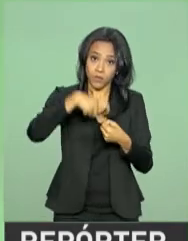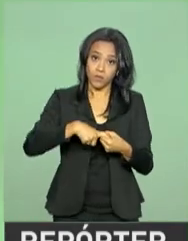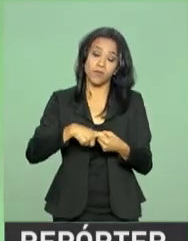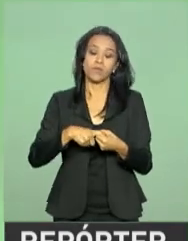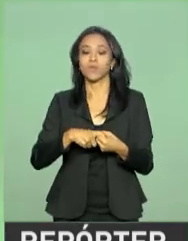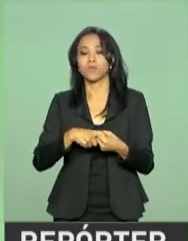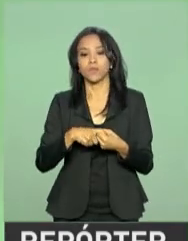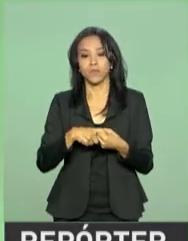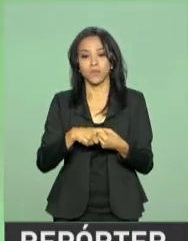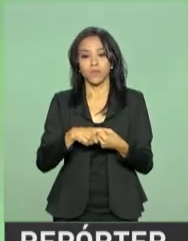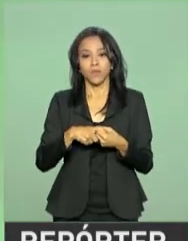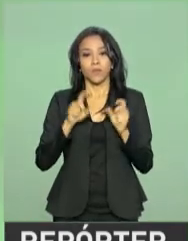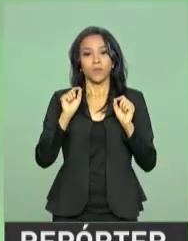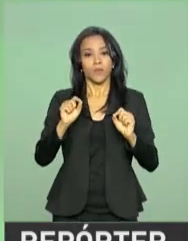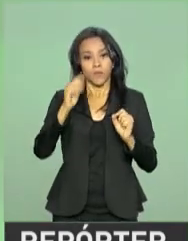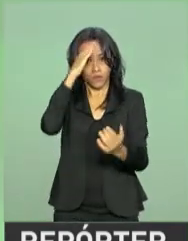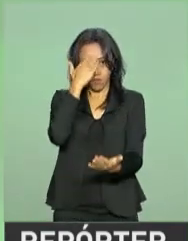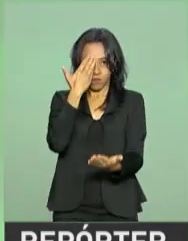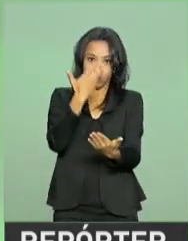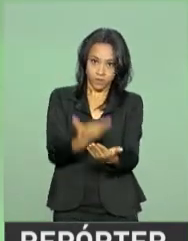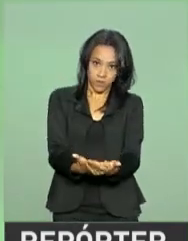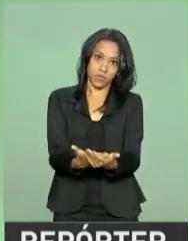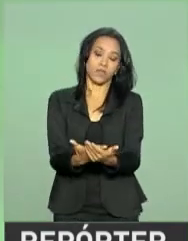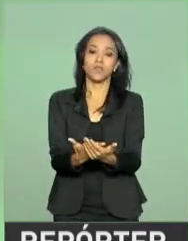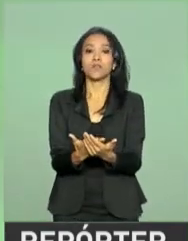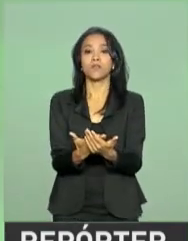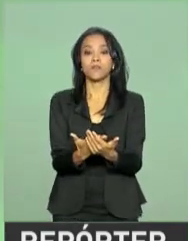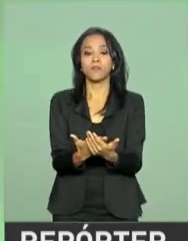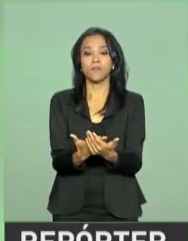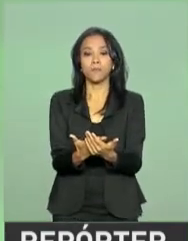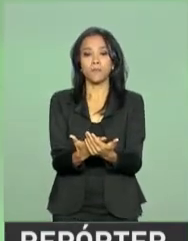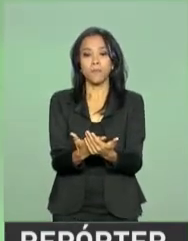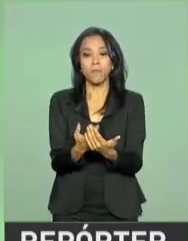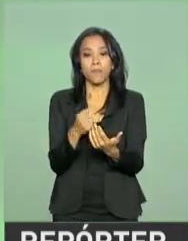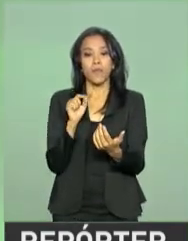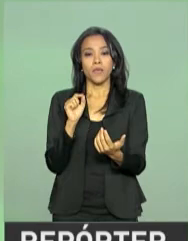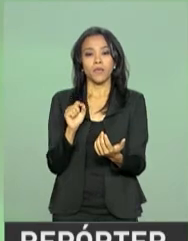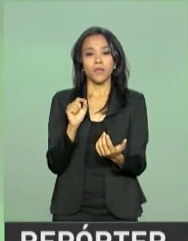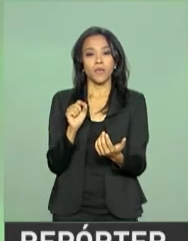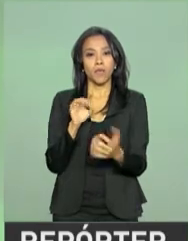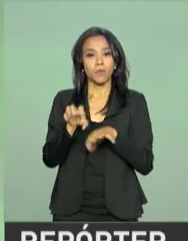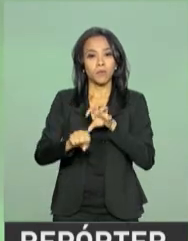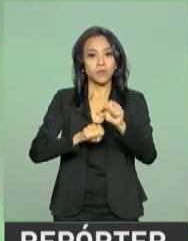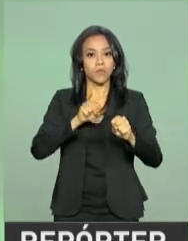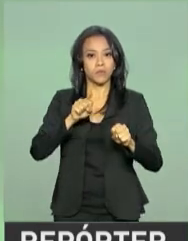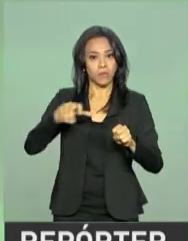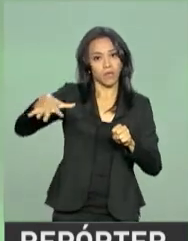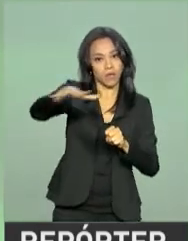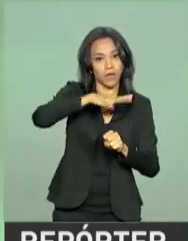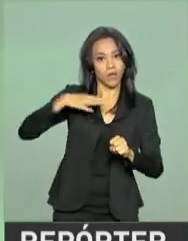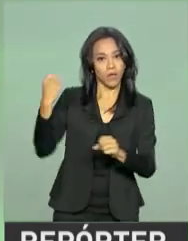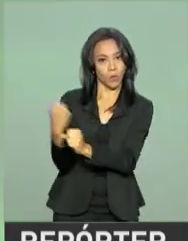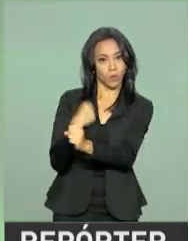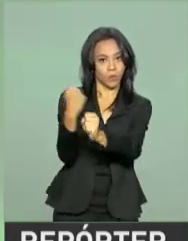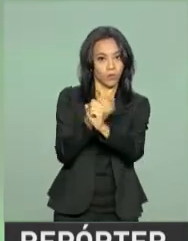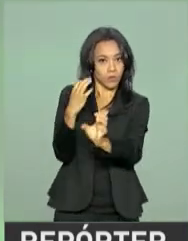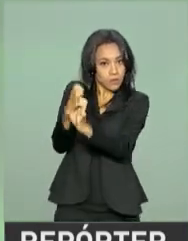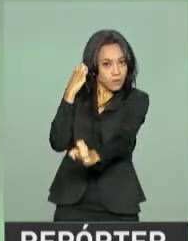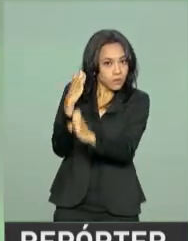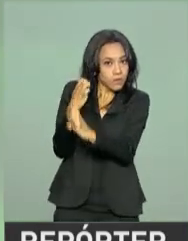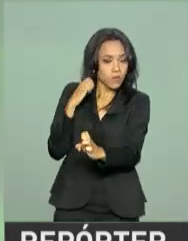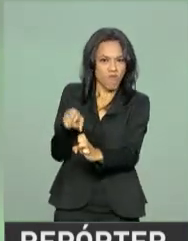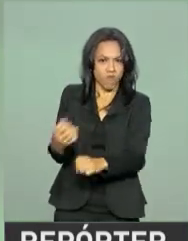a confiança ea busca para que a construção civil que é uma das mais